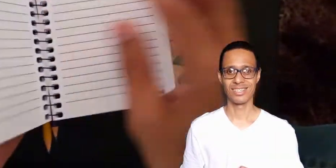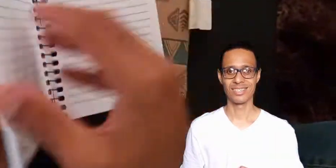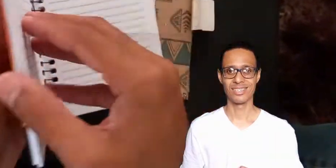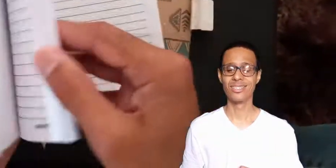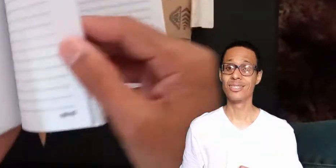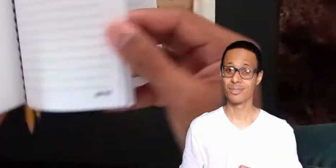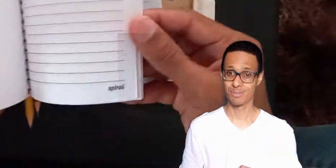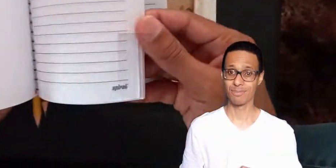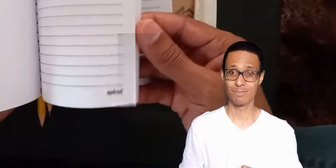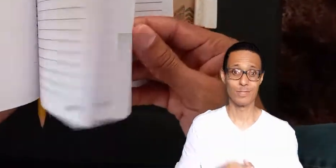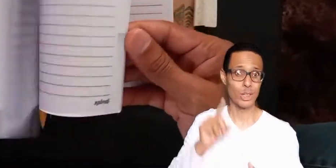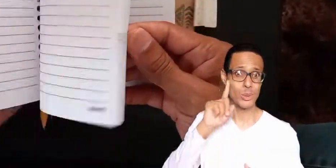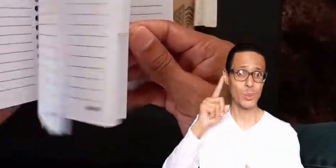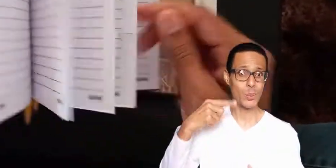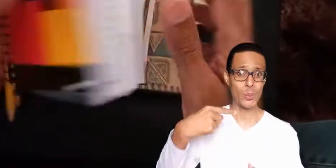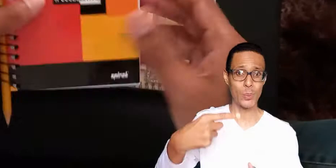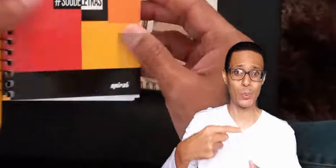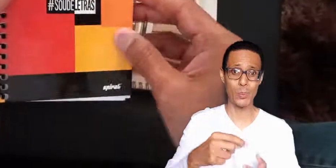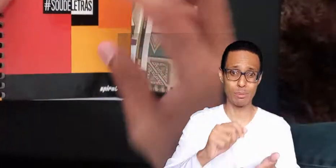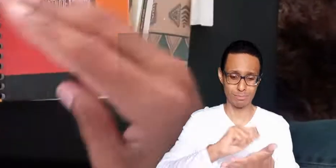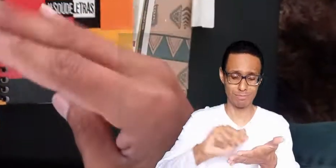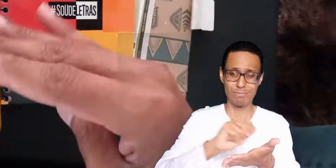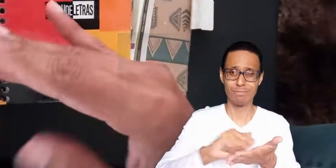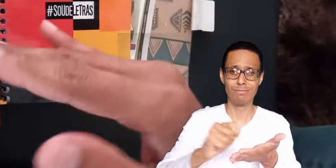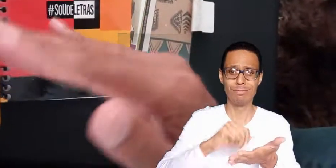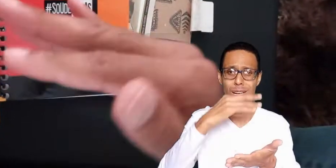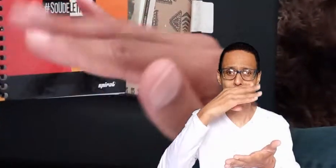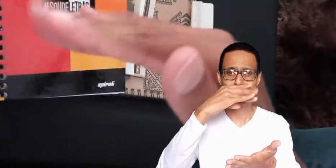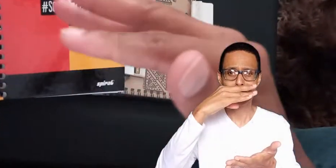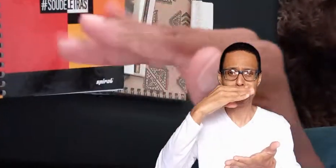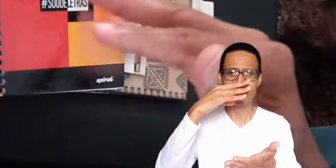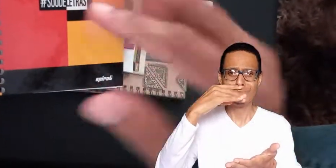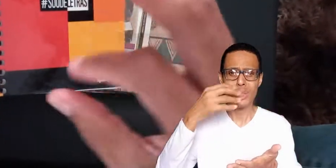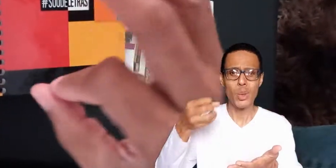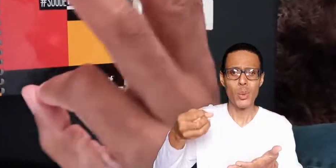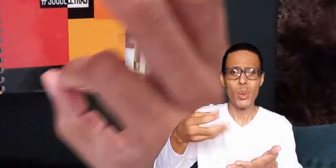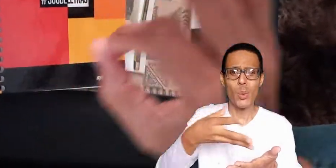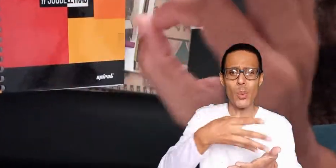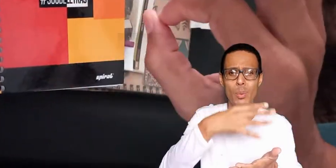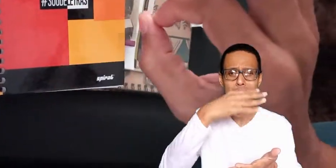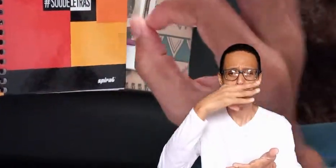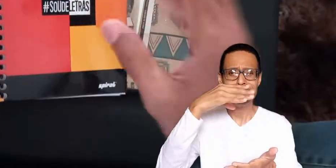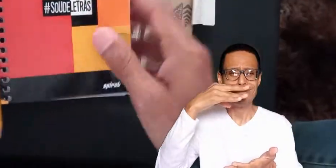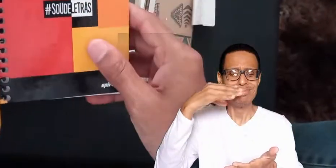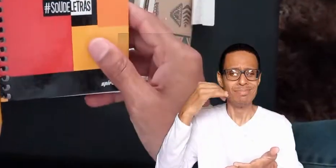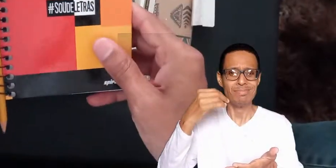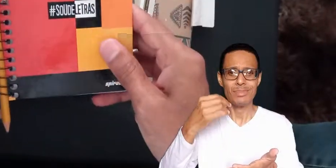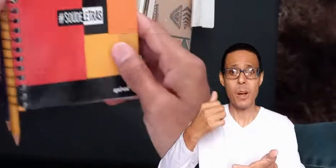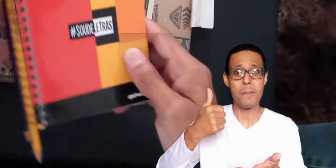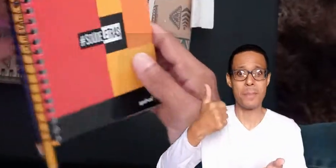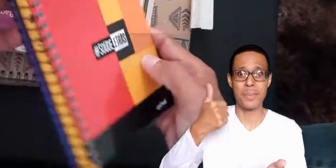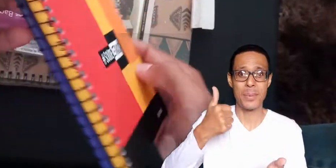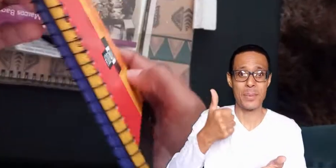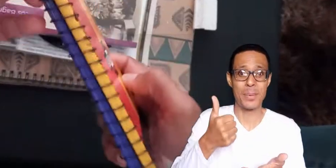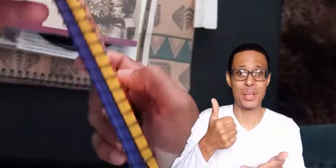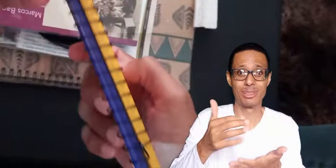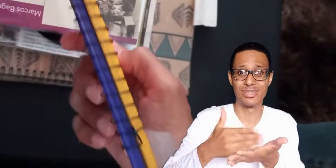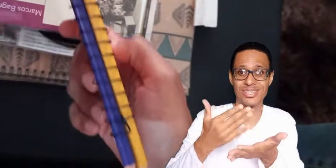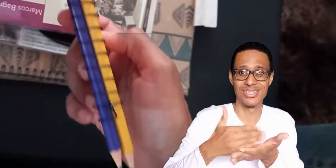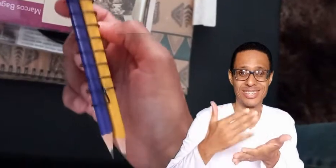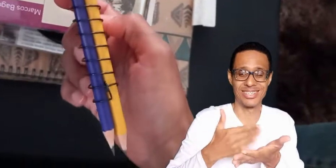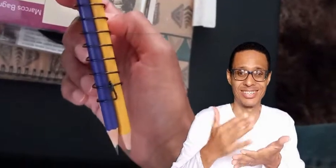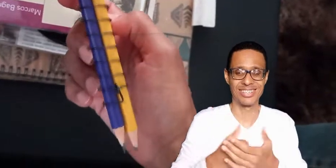atividades, tá cheiroso, tá novo, novo, novo, novo. Primeiro caderninho da parábola.